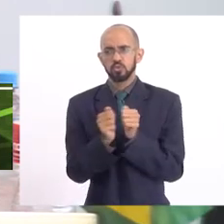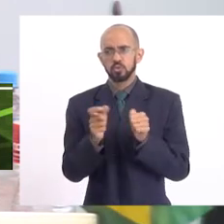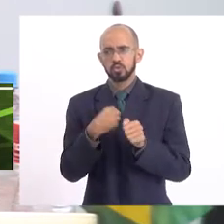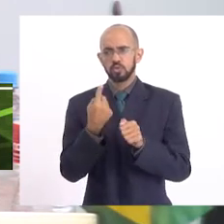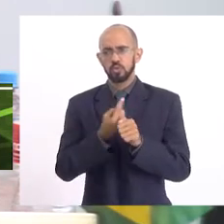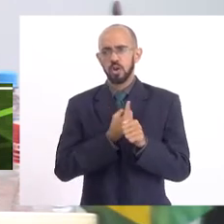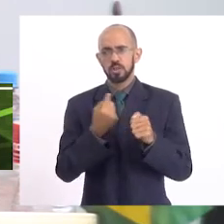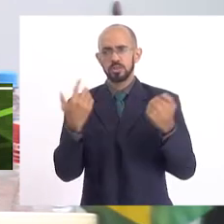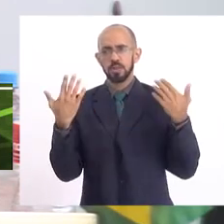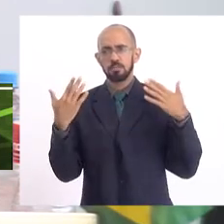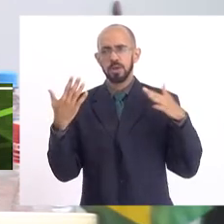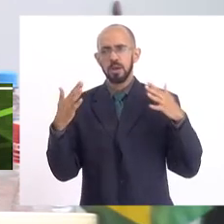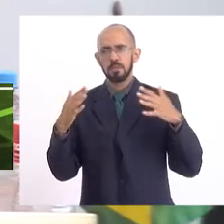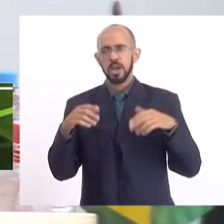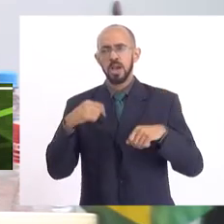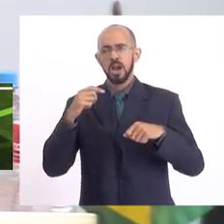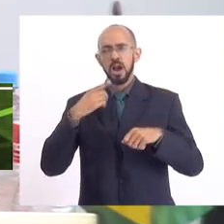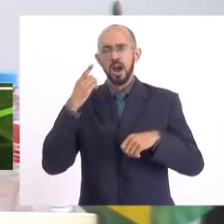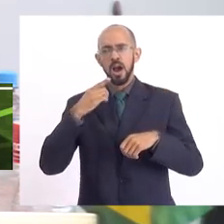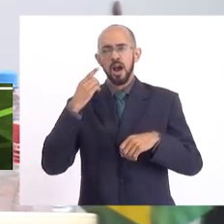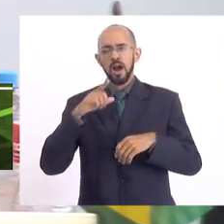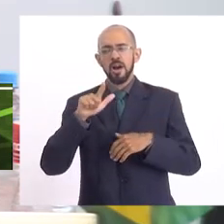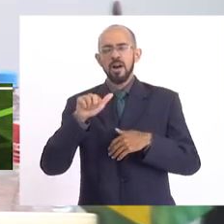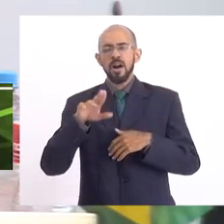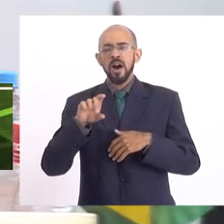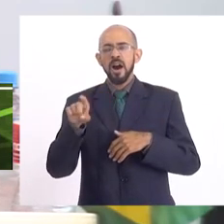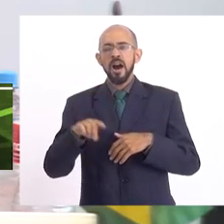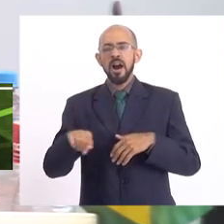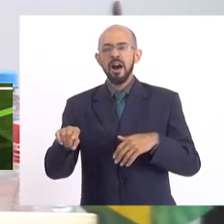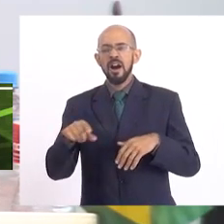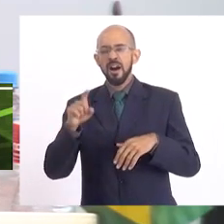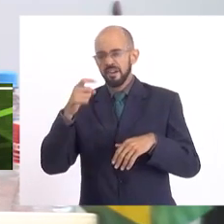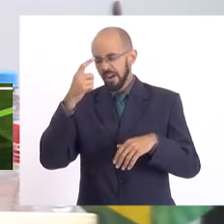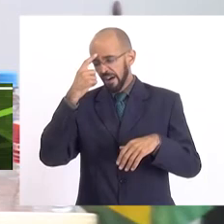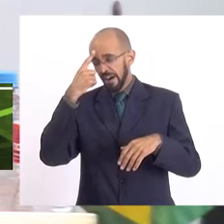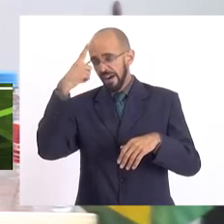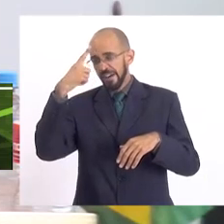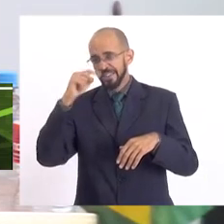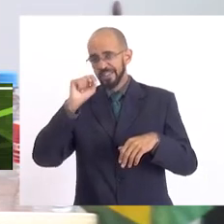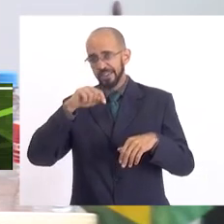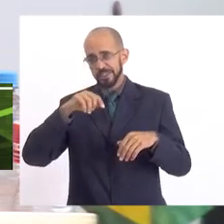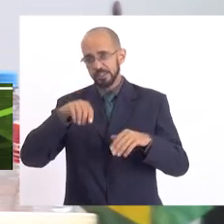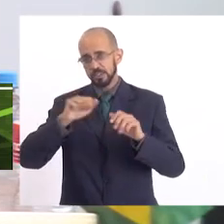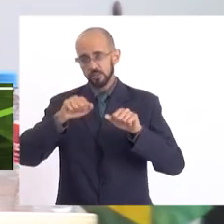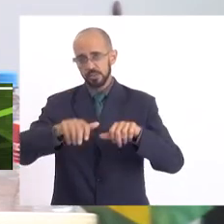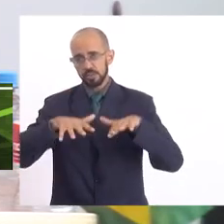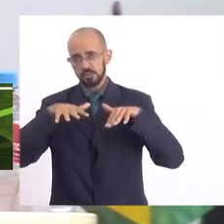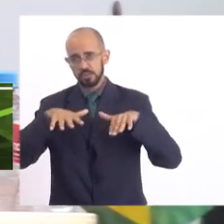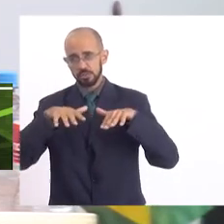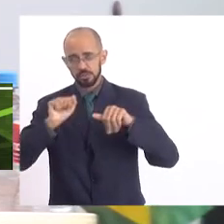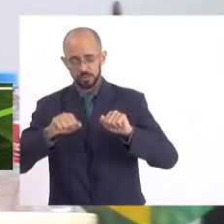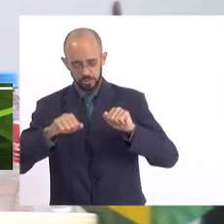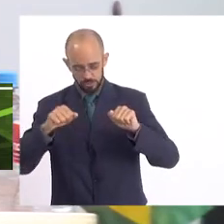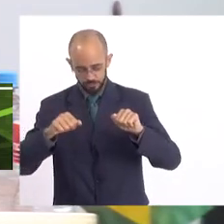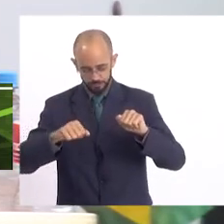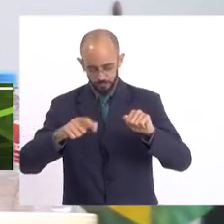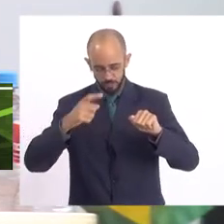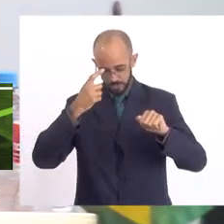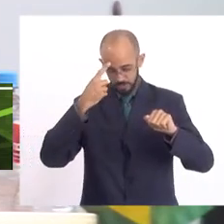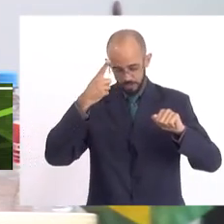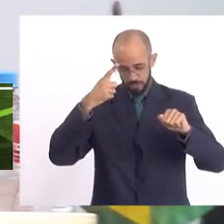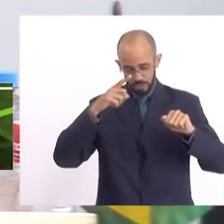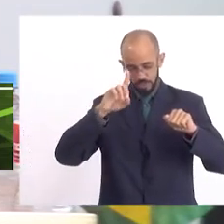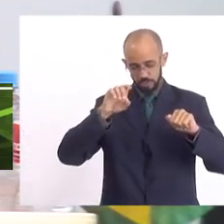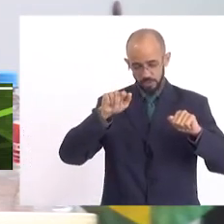e parabenizar o deputado Luiz Martins pelo grande empenho. Ele foi o idealizador dessa audiência, um grande entusiasta do Degas, e briga pelo